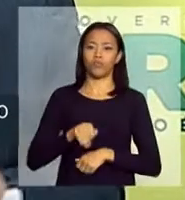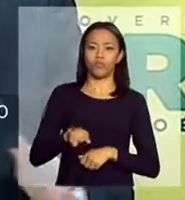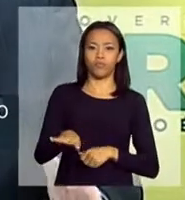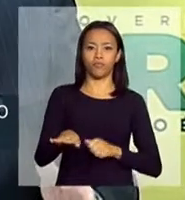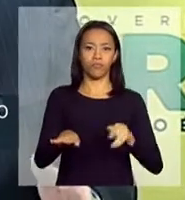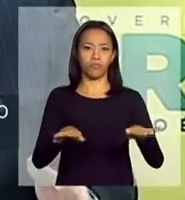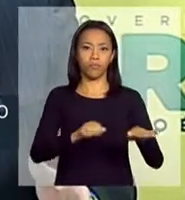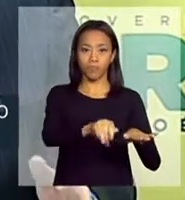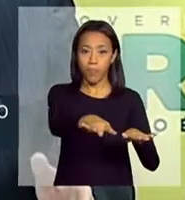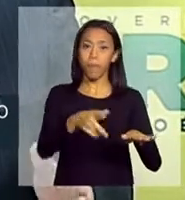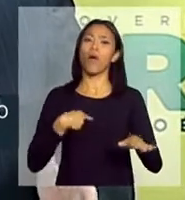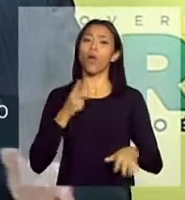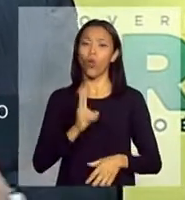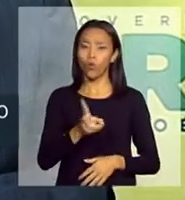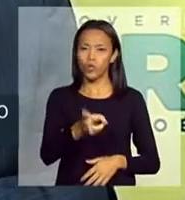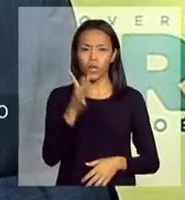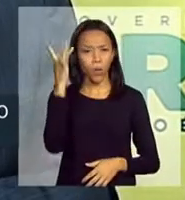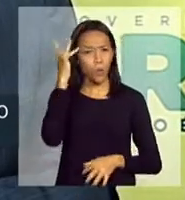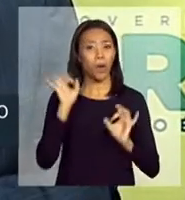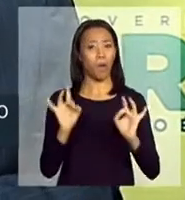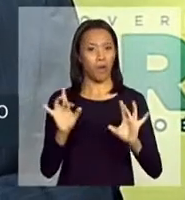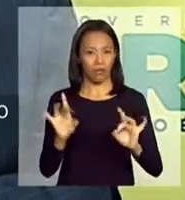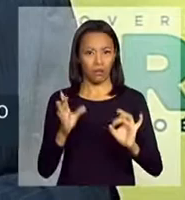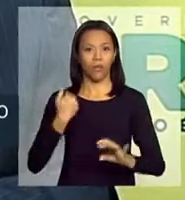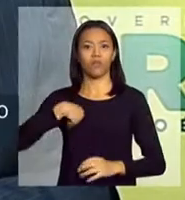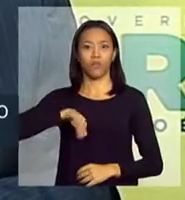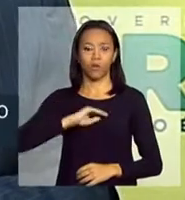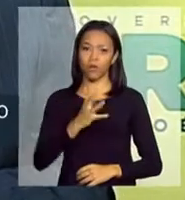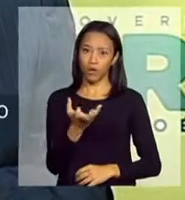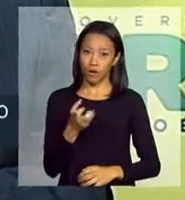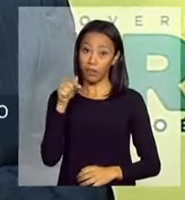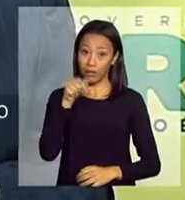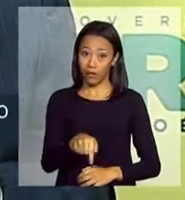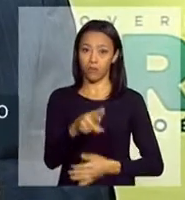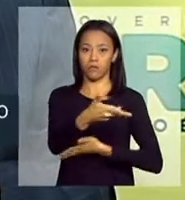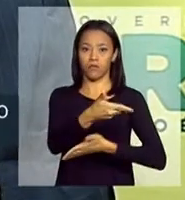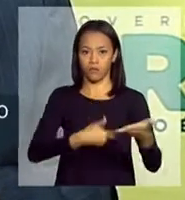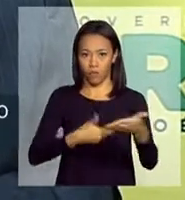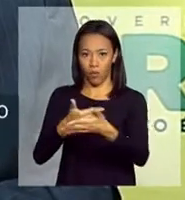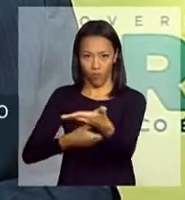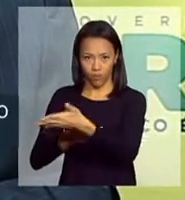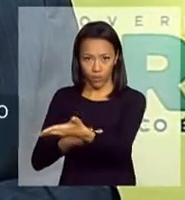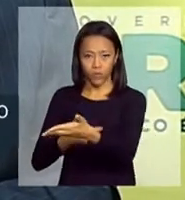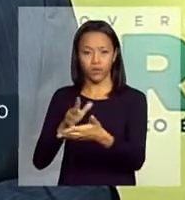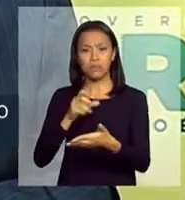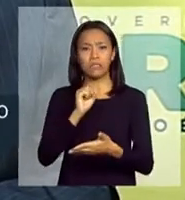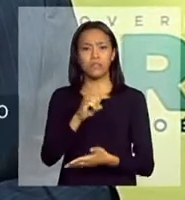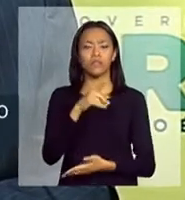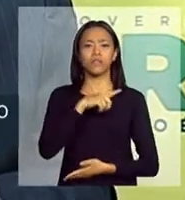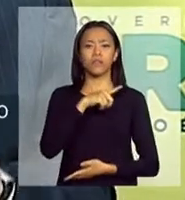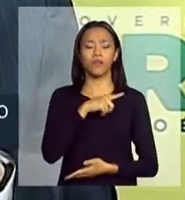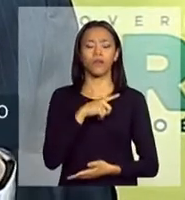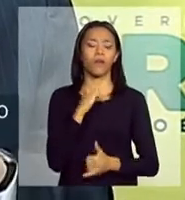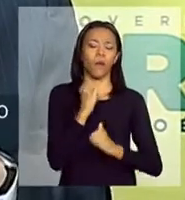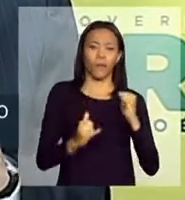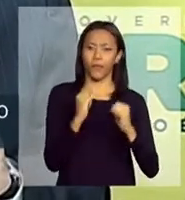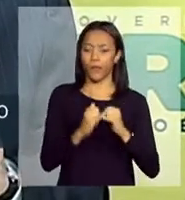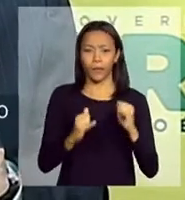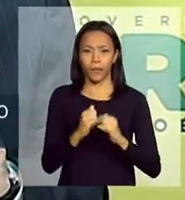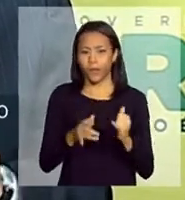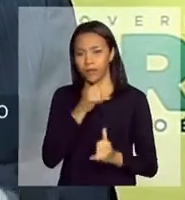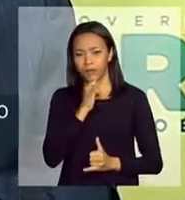as providências para manter o padrão de qualidade que nós queremos e toda vez que a gente vê algum tipo ainda de